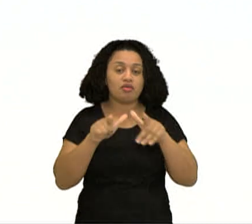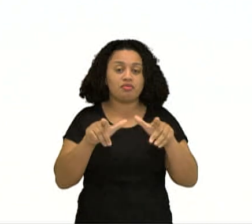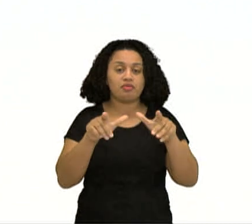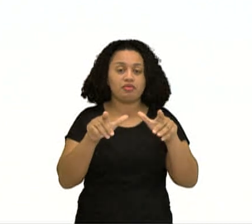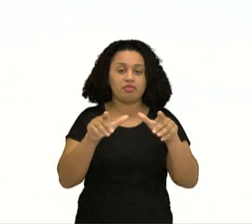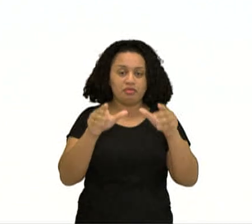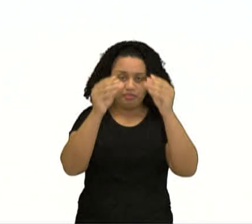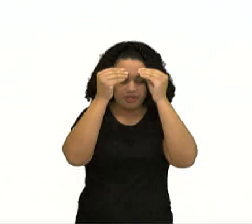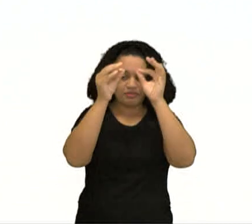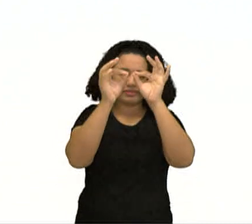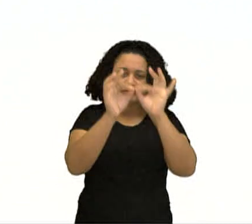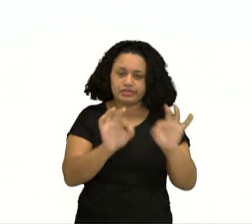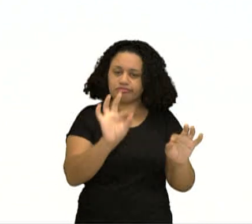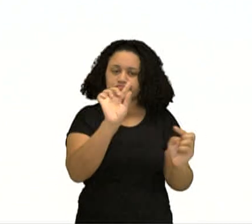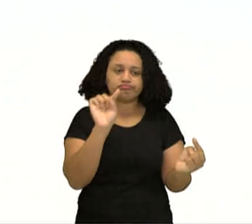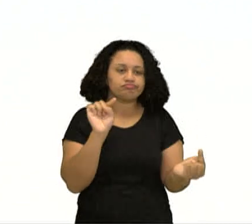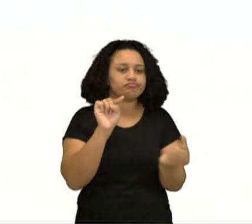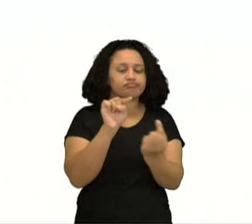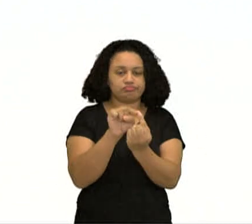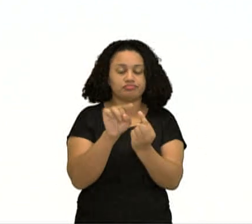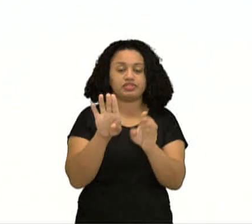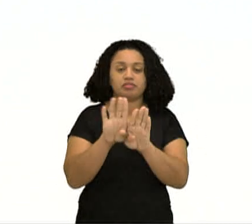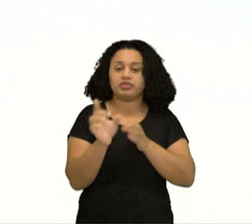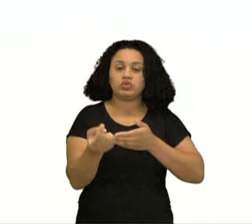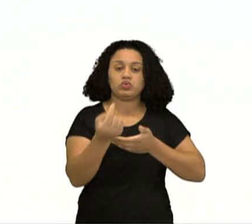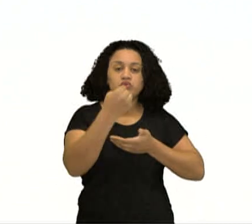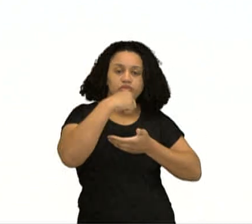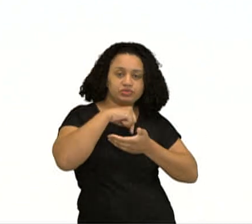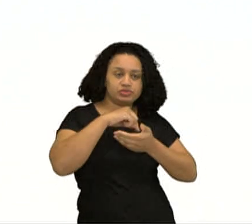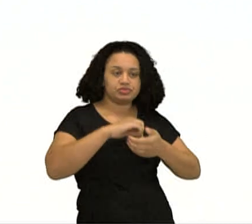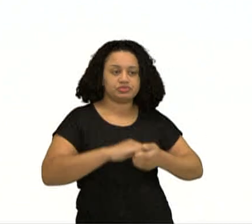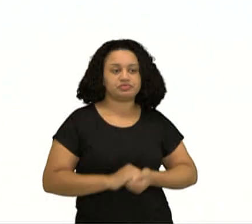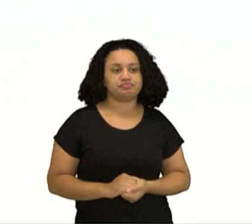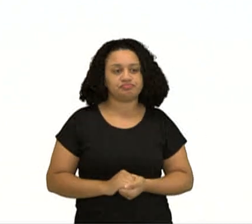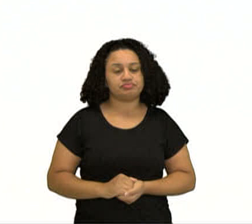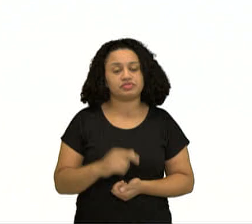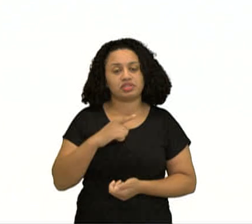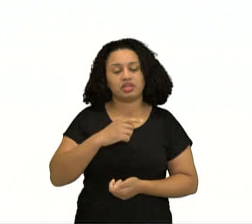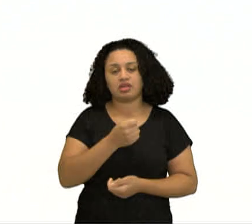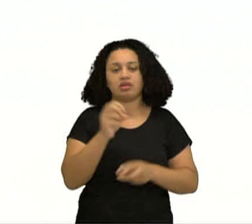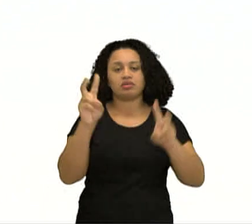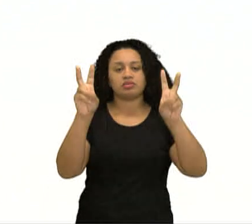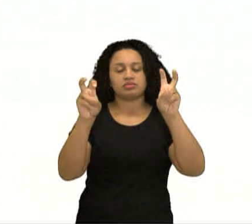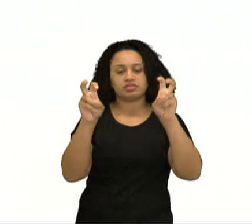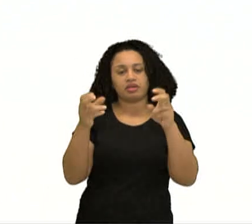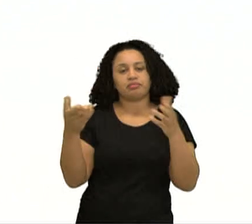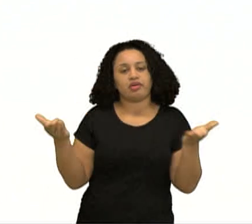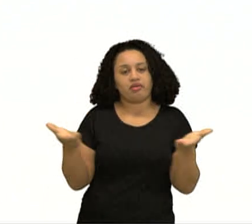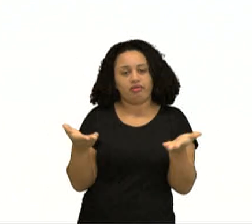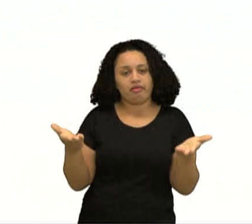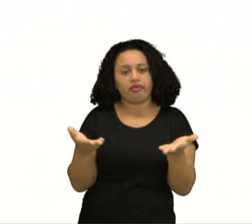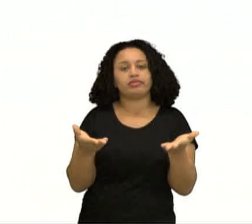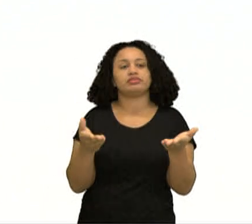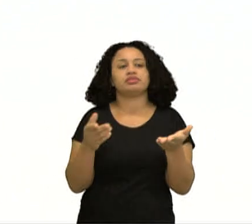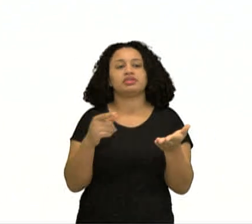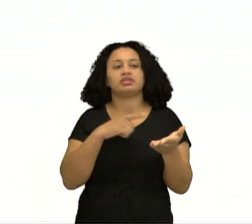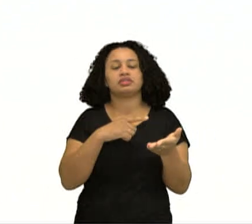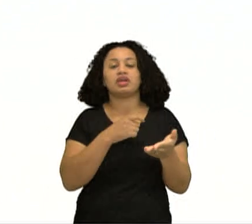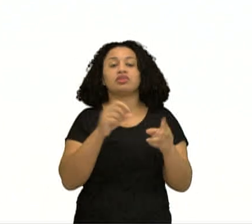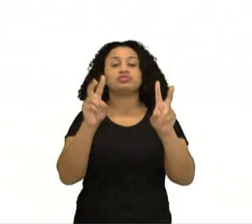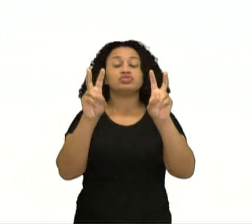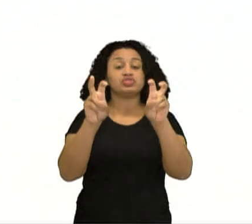simples, objetiva e subjetiva, abordam temas da atualidade, possuem